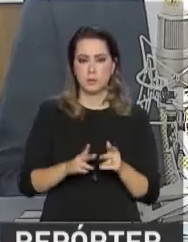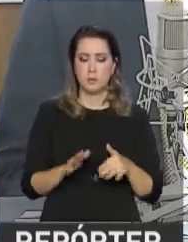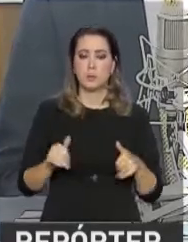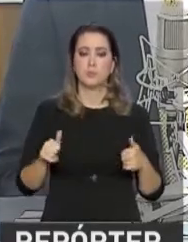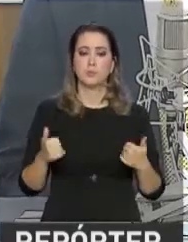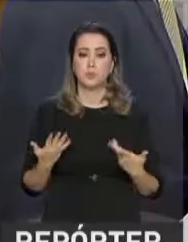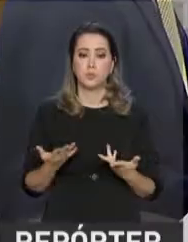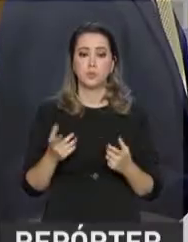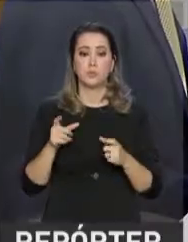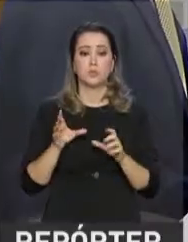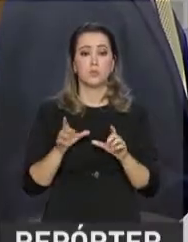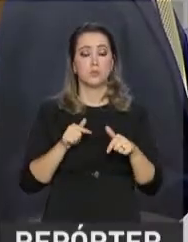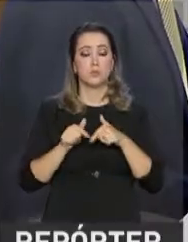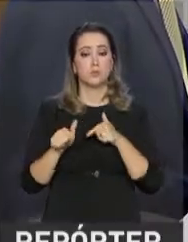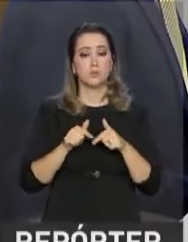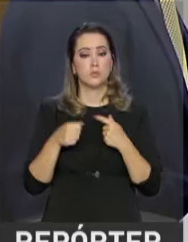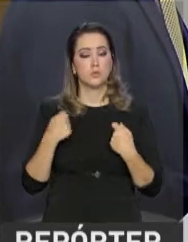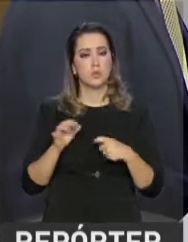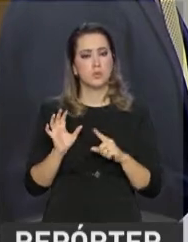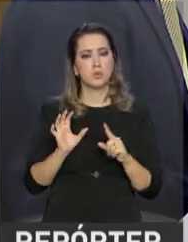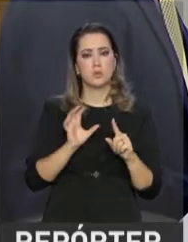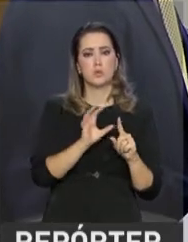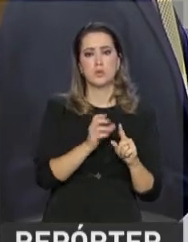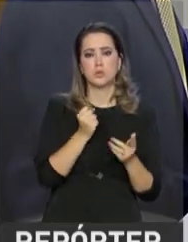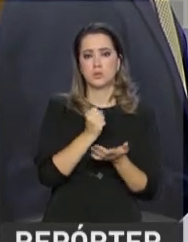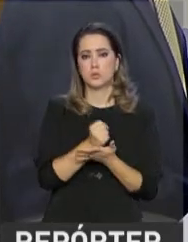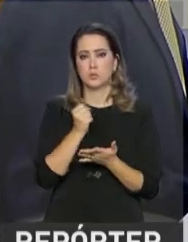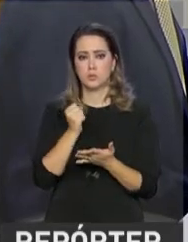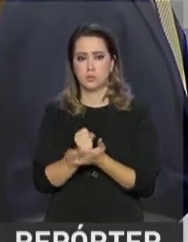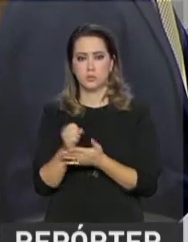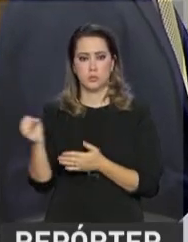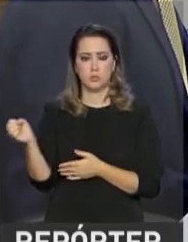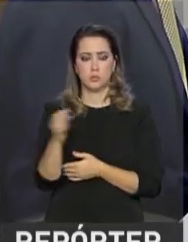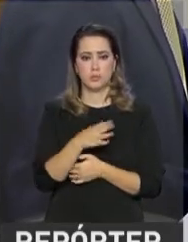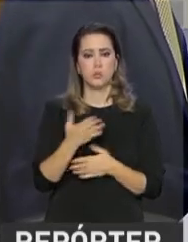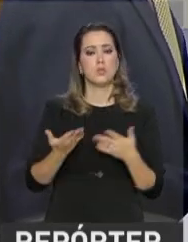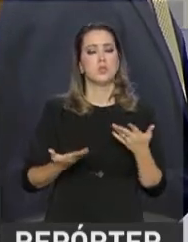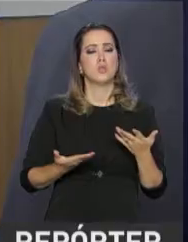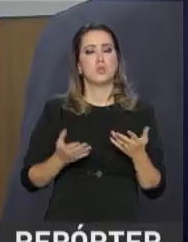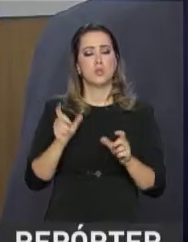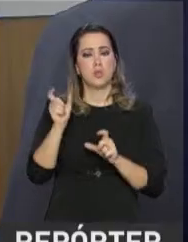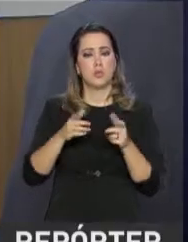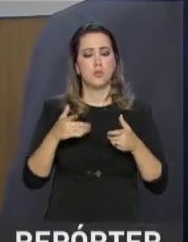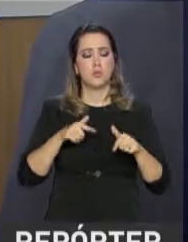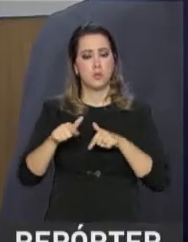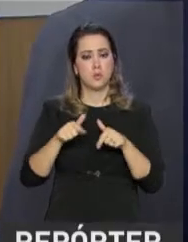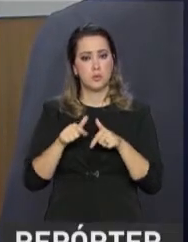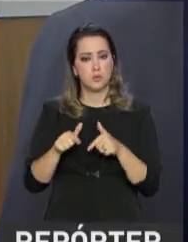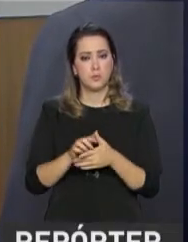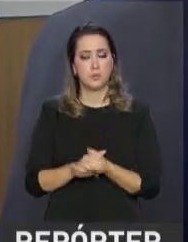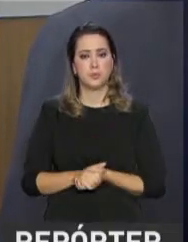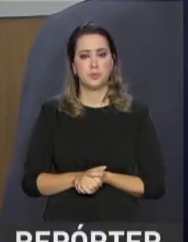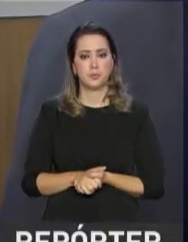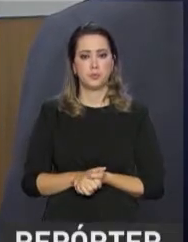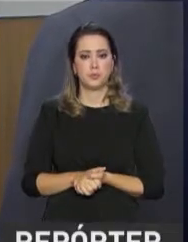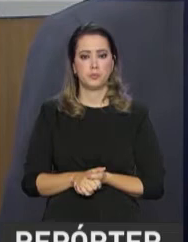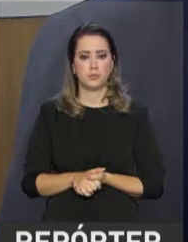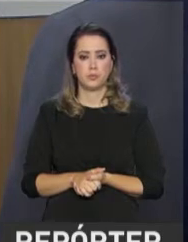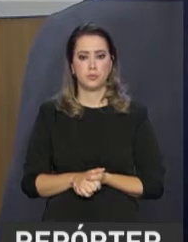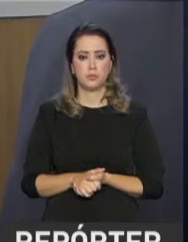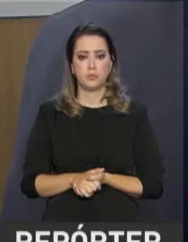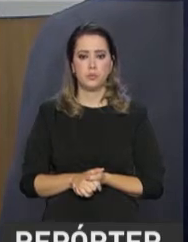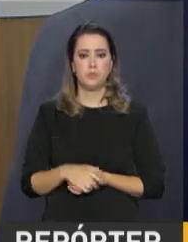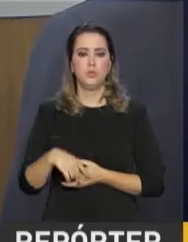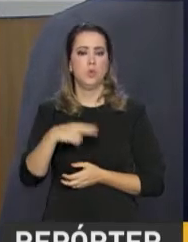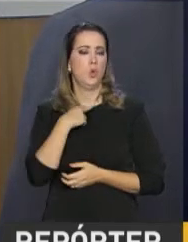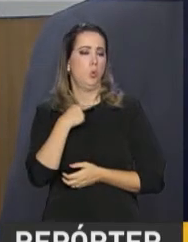essas ações devem ter impacto na contratação de novos servidores nós não vamos fazer uma simples reposição daqueles que